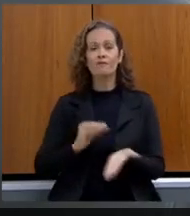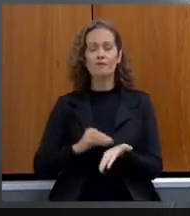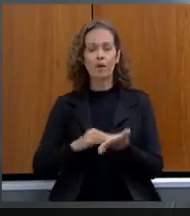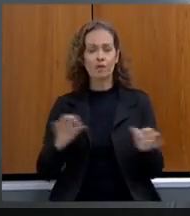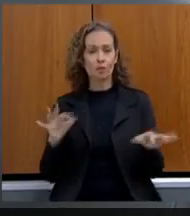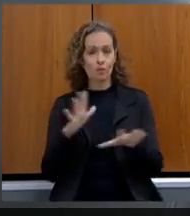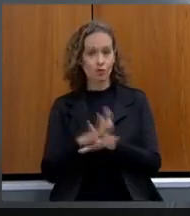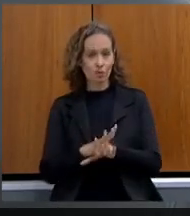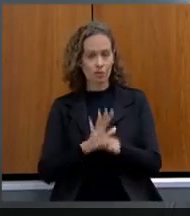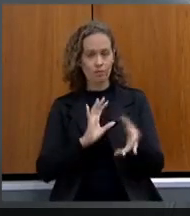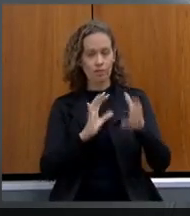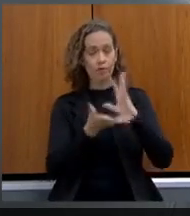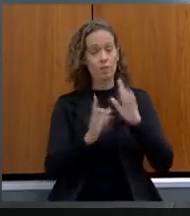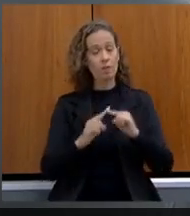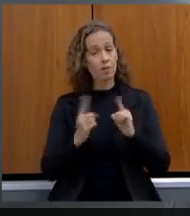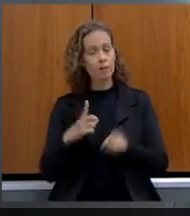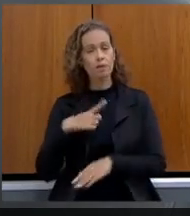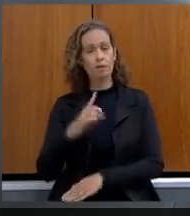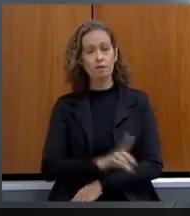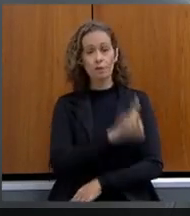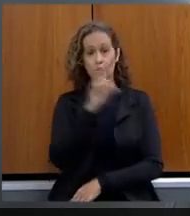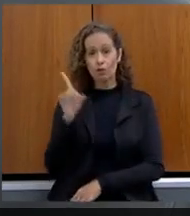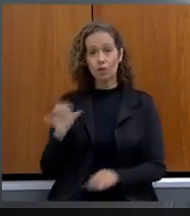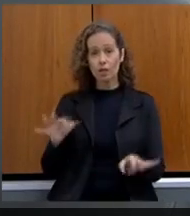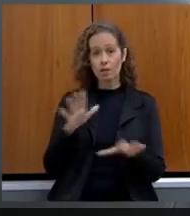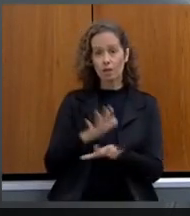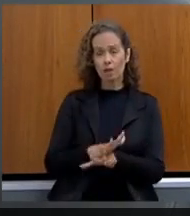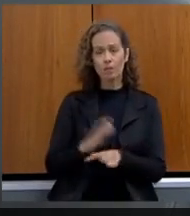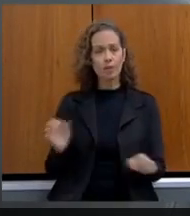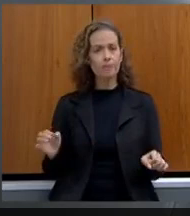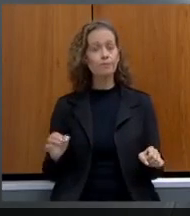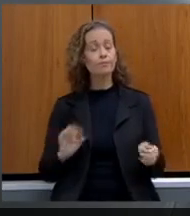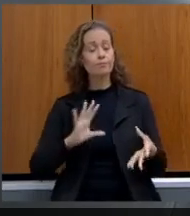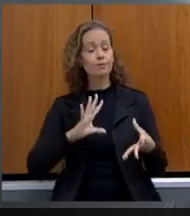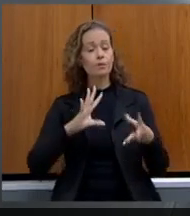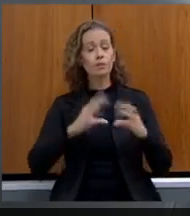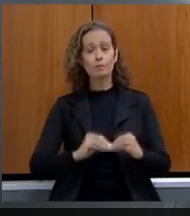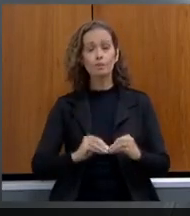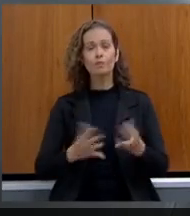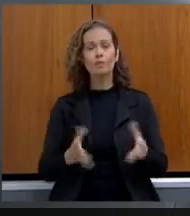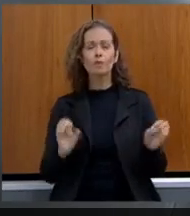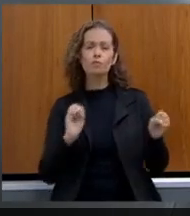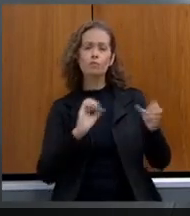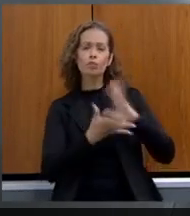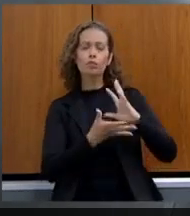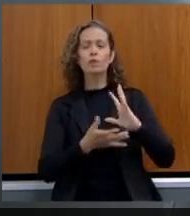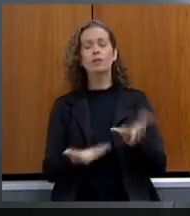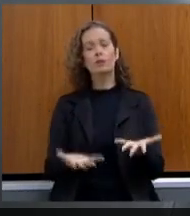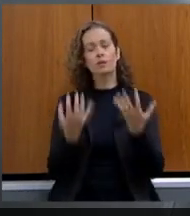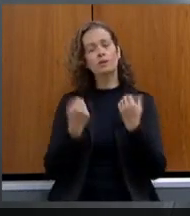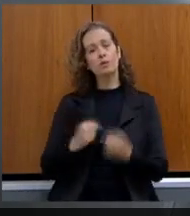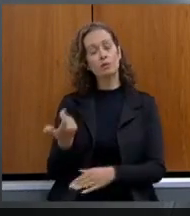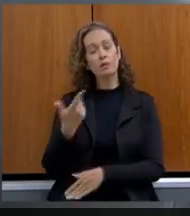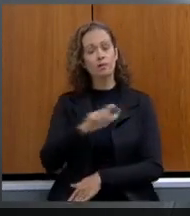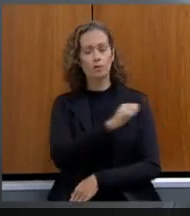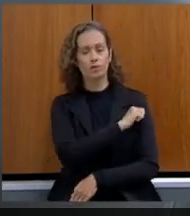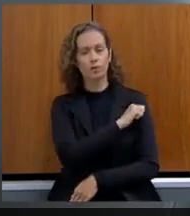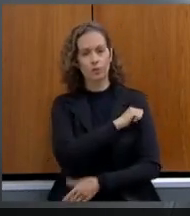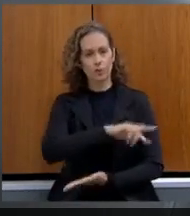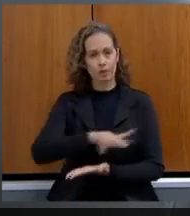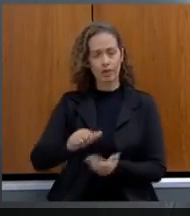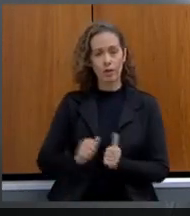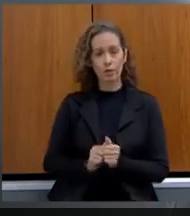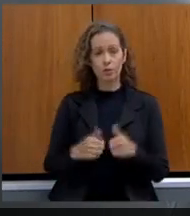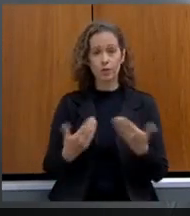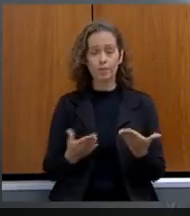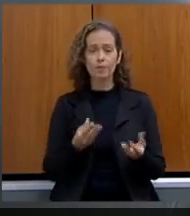mas temos aí a data definida né de cada construir conclusão desse processo para conseguir receber novamente os estudantes em relação à